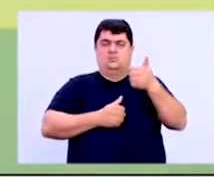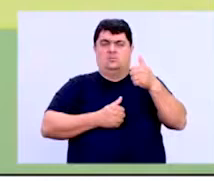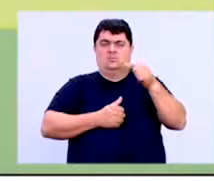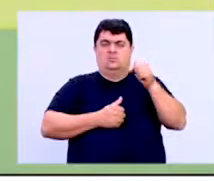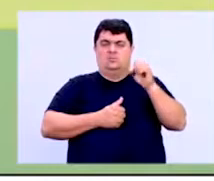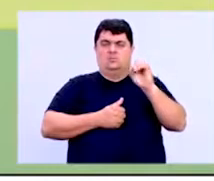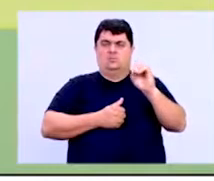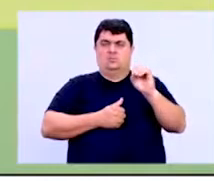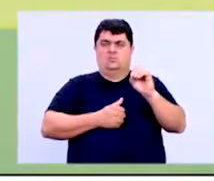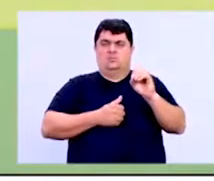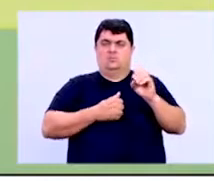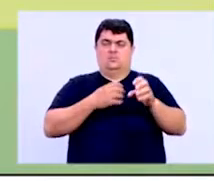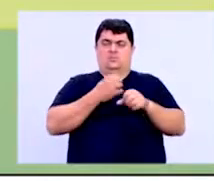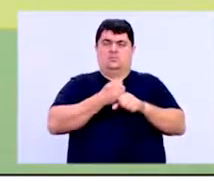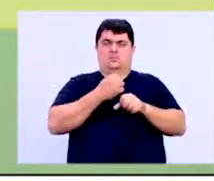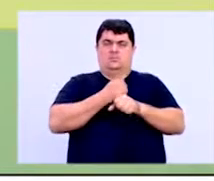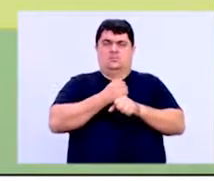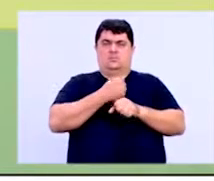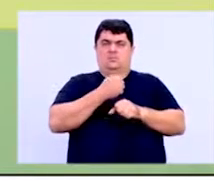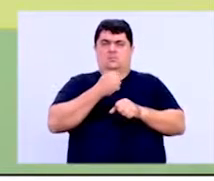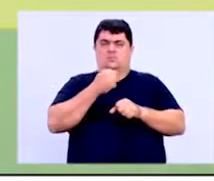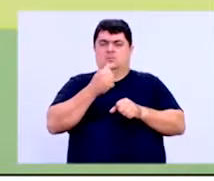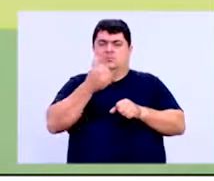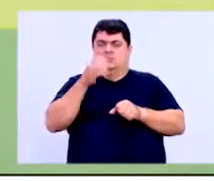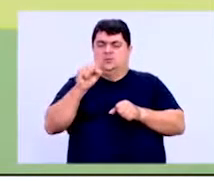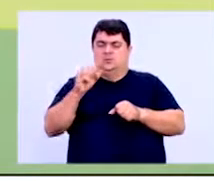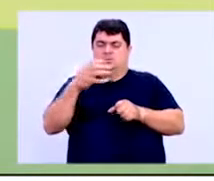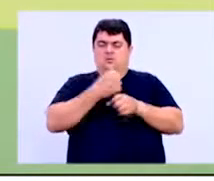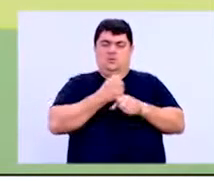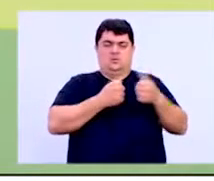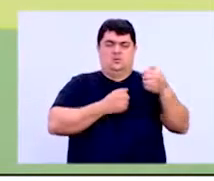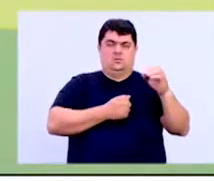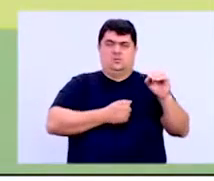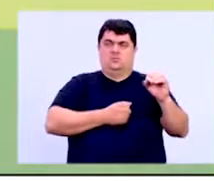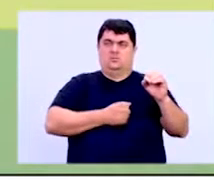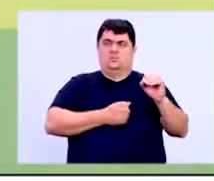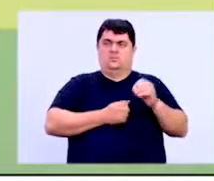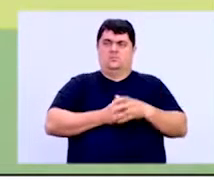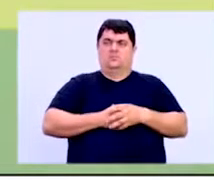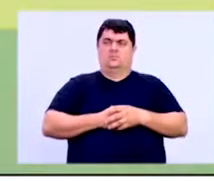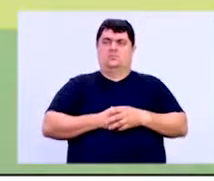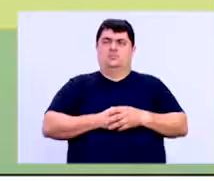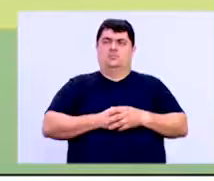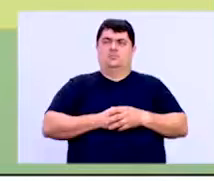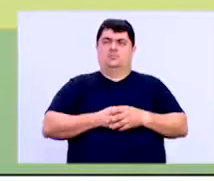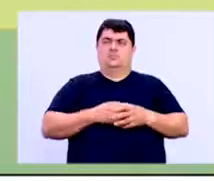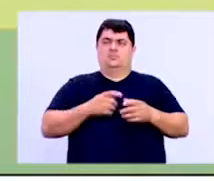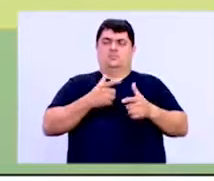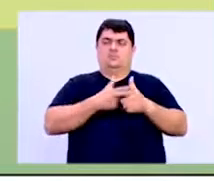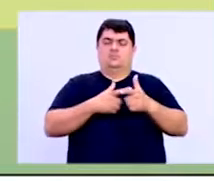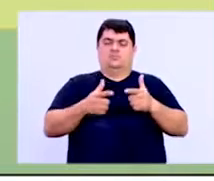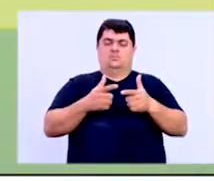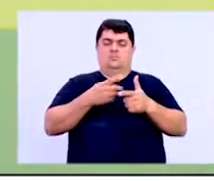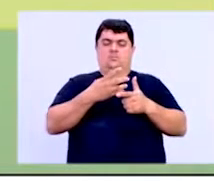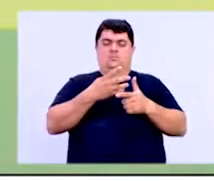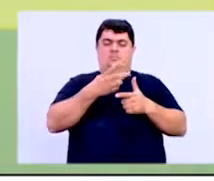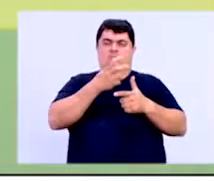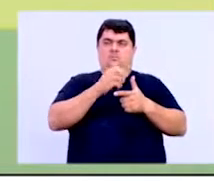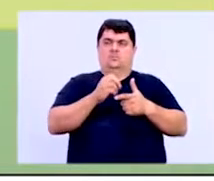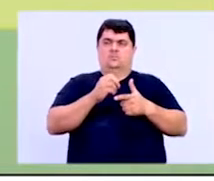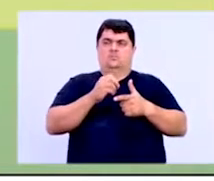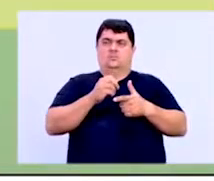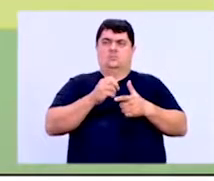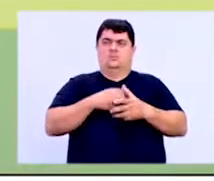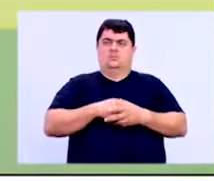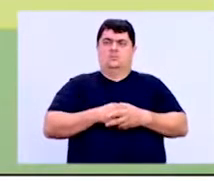faço? Somo 180 mais 60, certo? E divido por 50. Quando